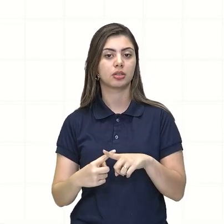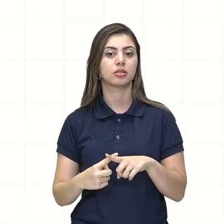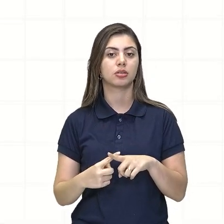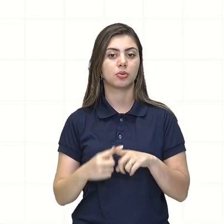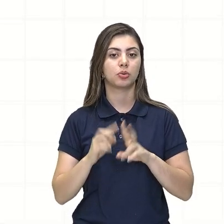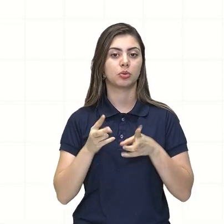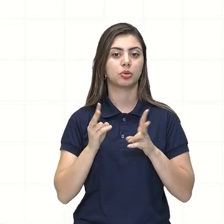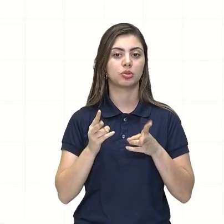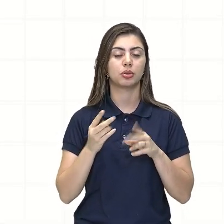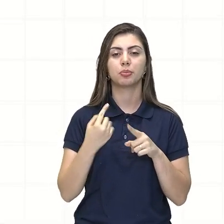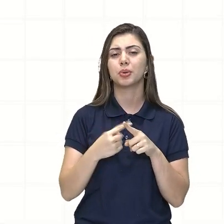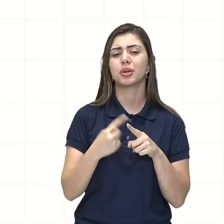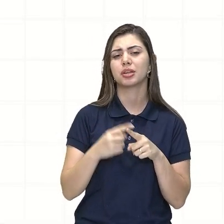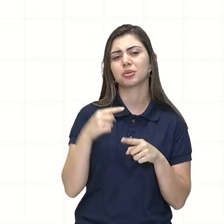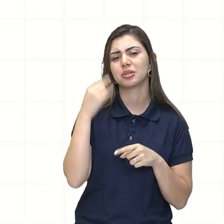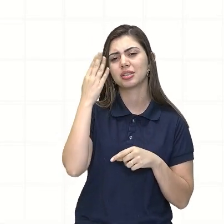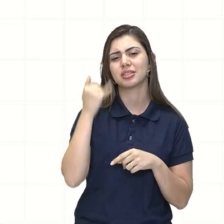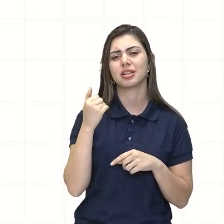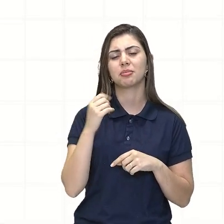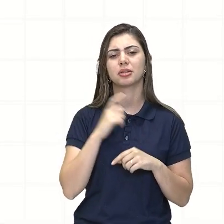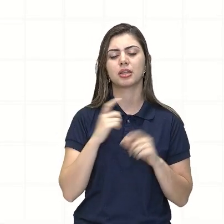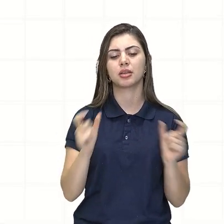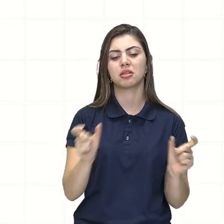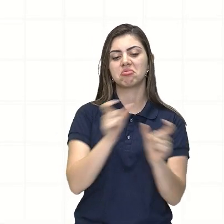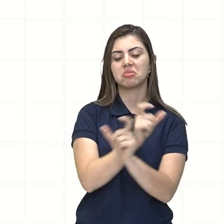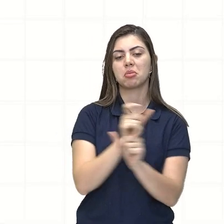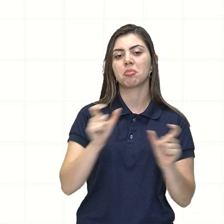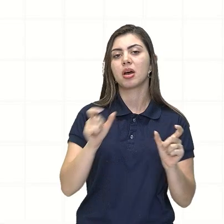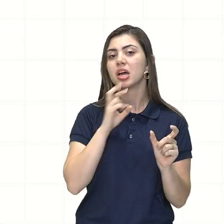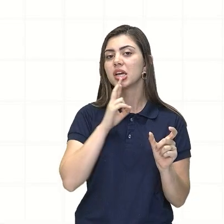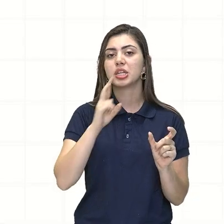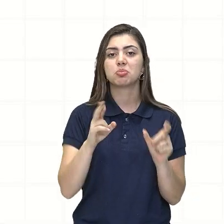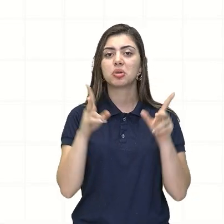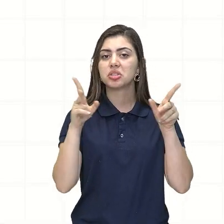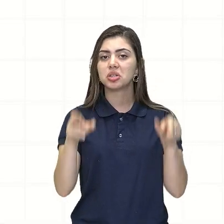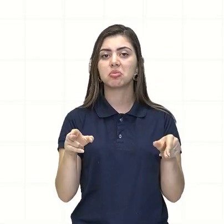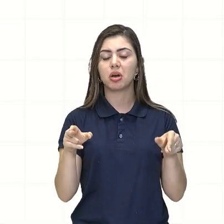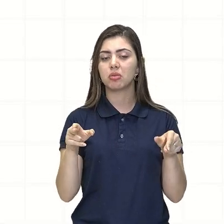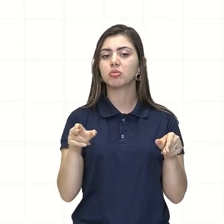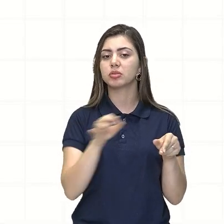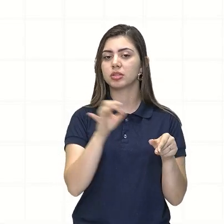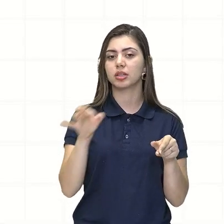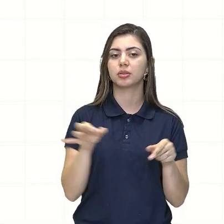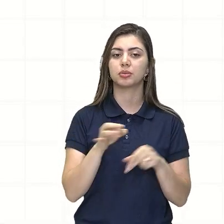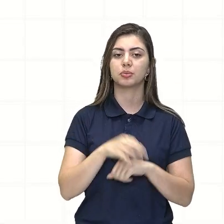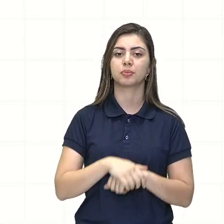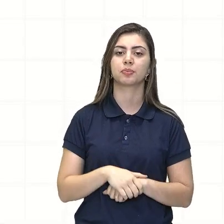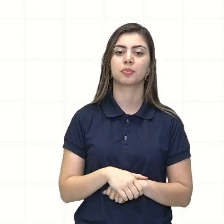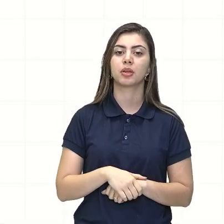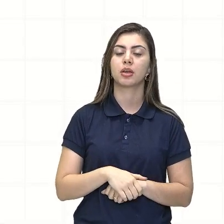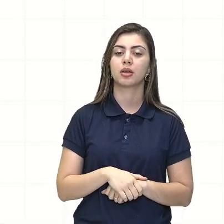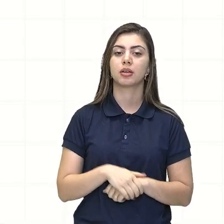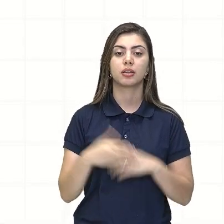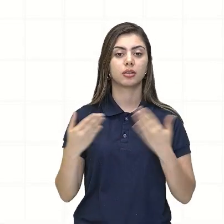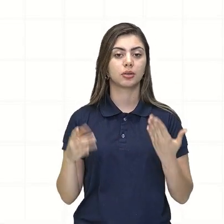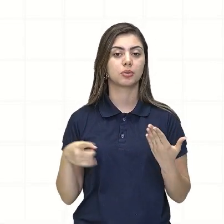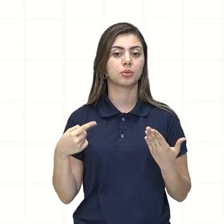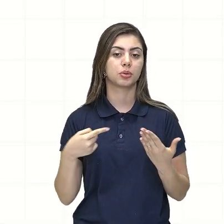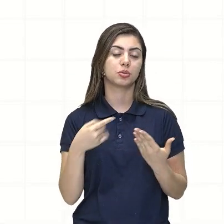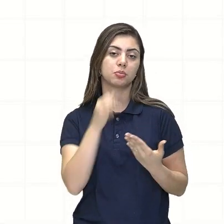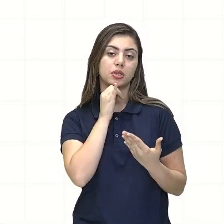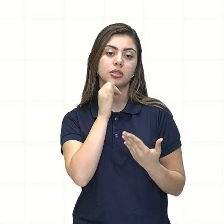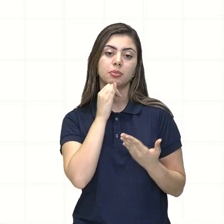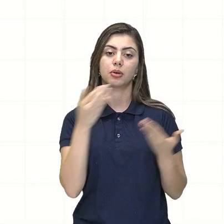seja, a ordem dos fatores não altera o produto. Devemos ter, por